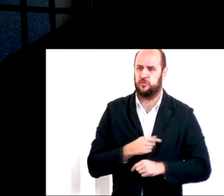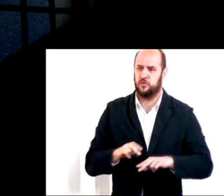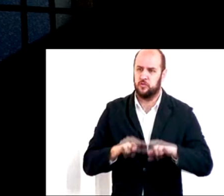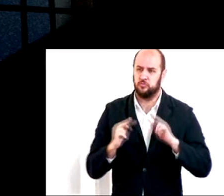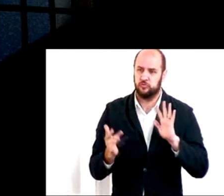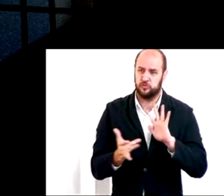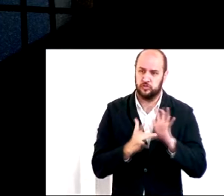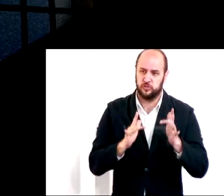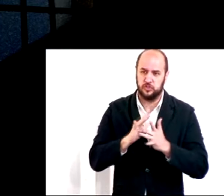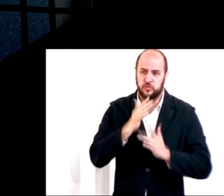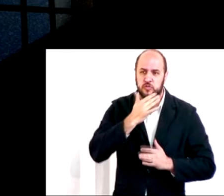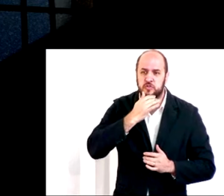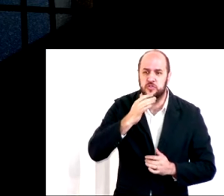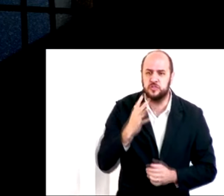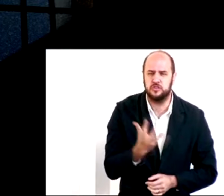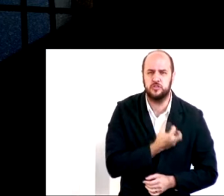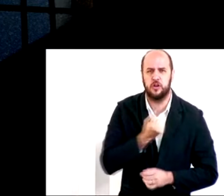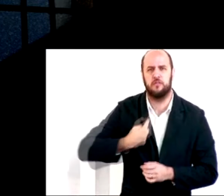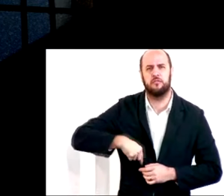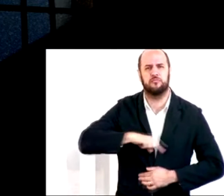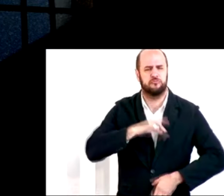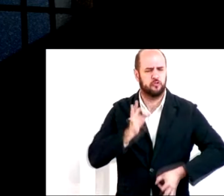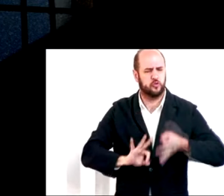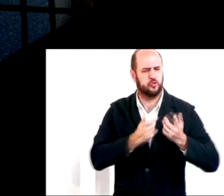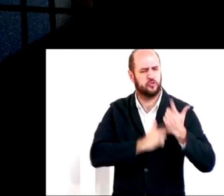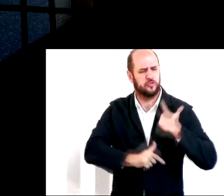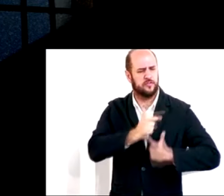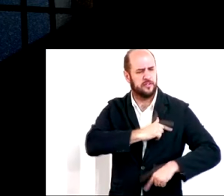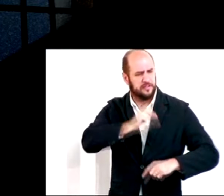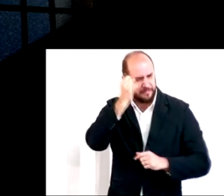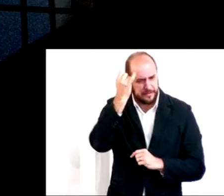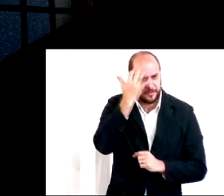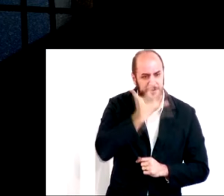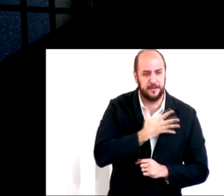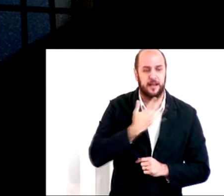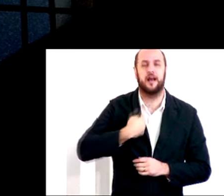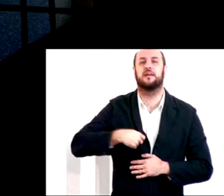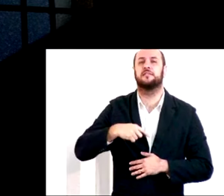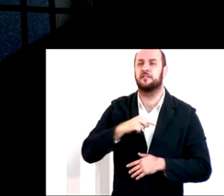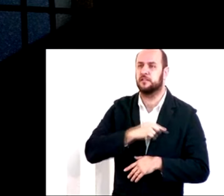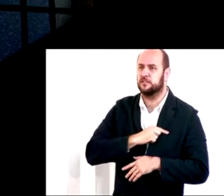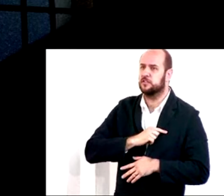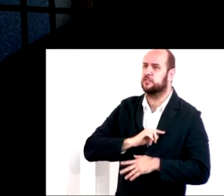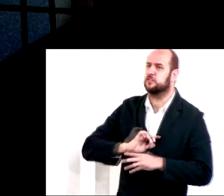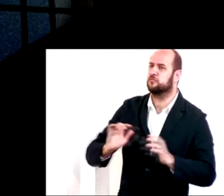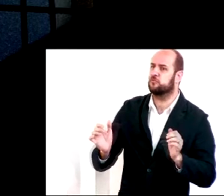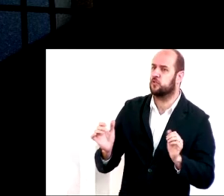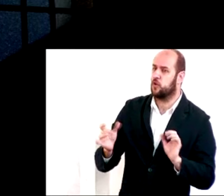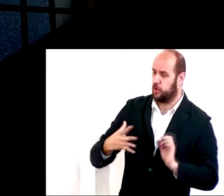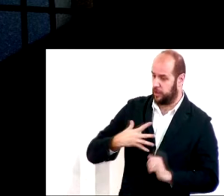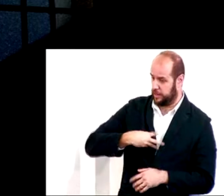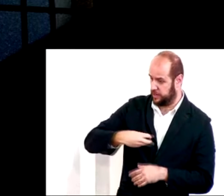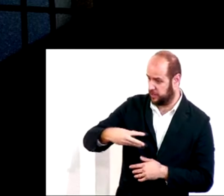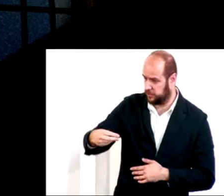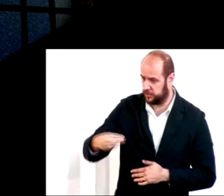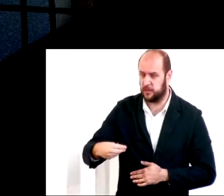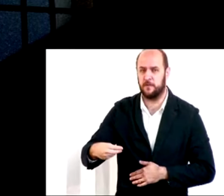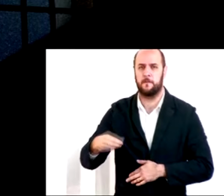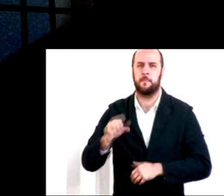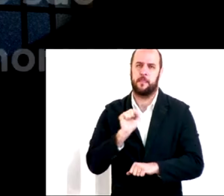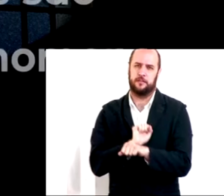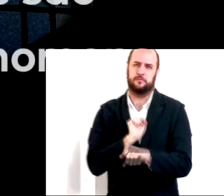nosso Salvador, a fim de que, justificados por graça, nos tornemos seus herdeiros, segundo a esperança da vida